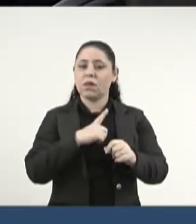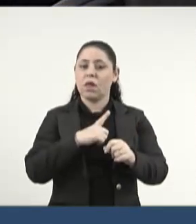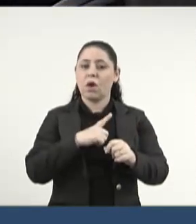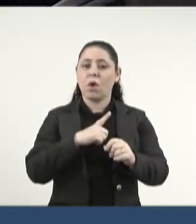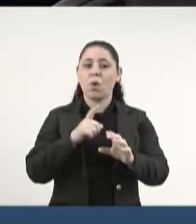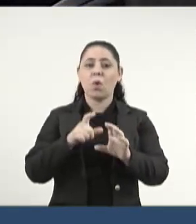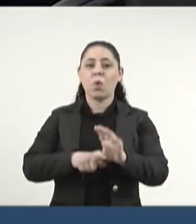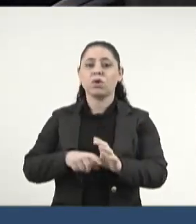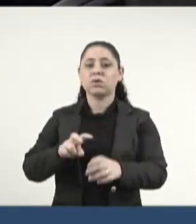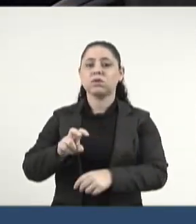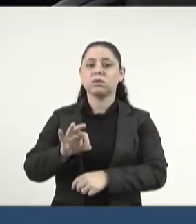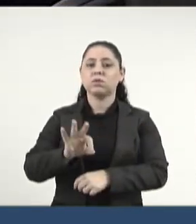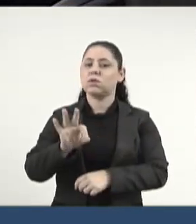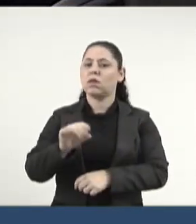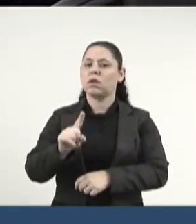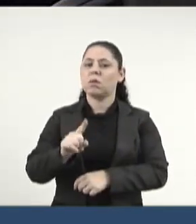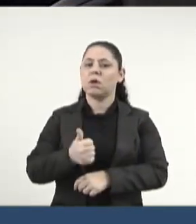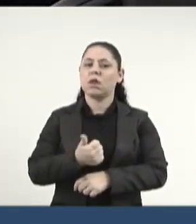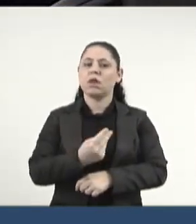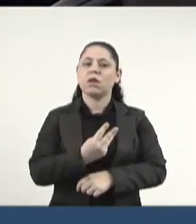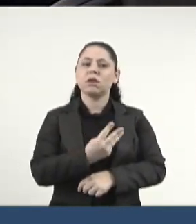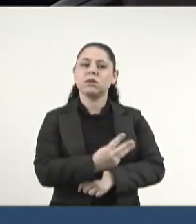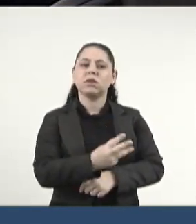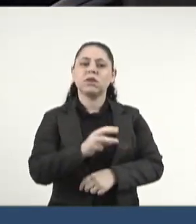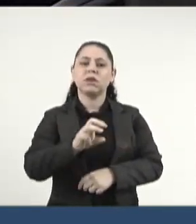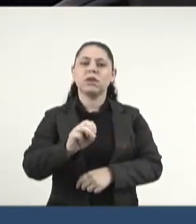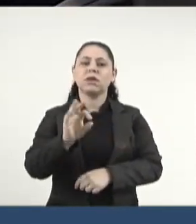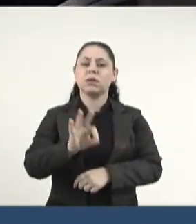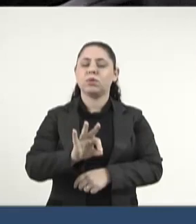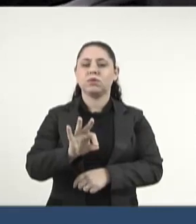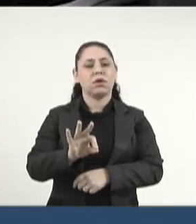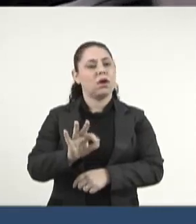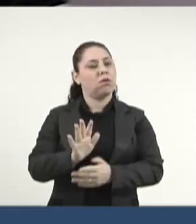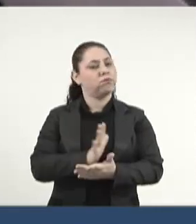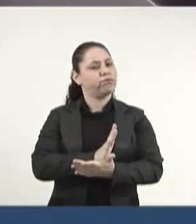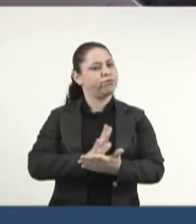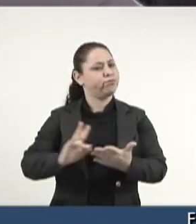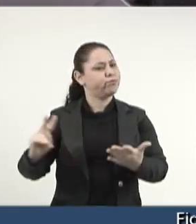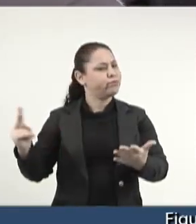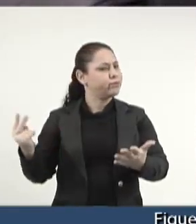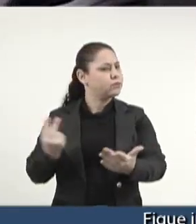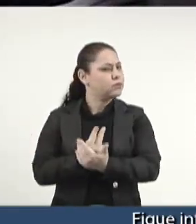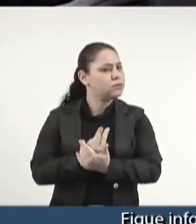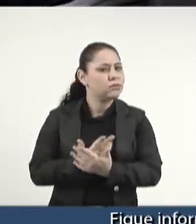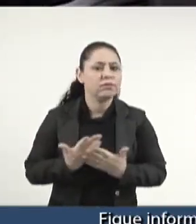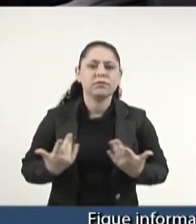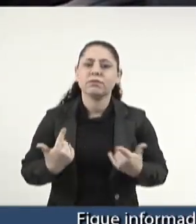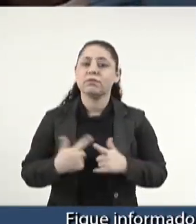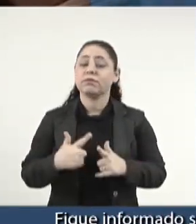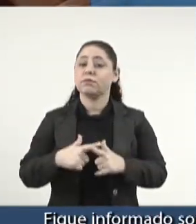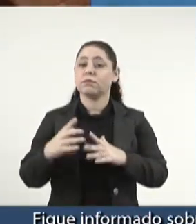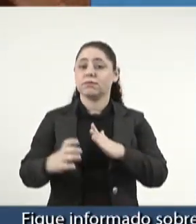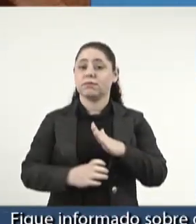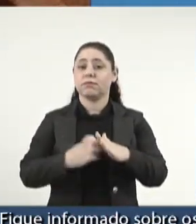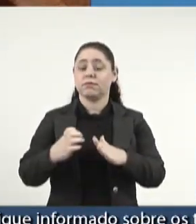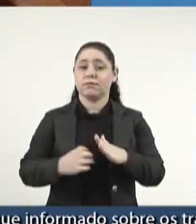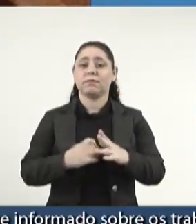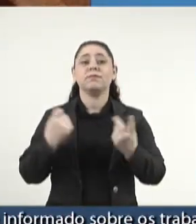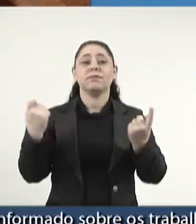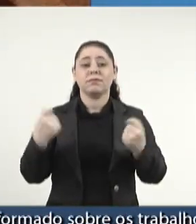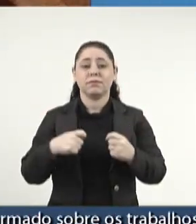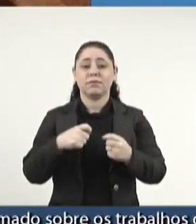não 5%, mas 30%. Algo há de errado, porque a empresa que